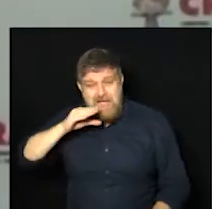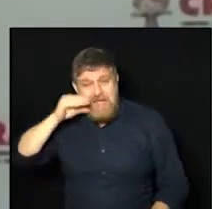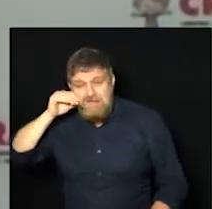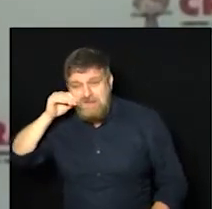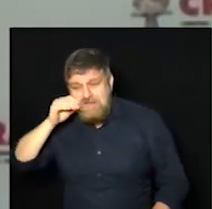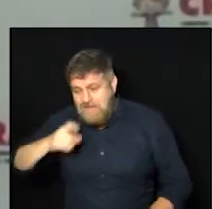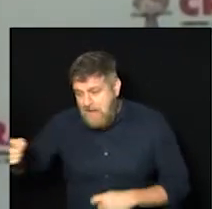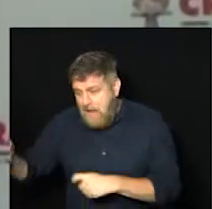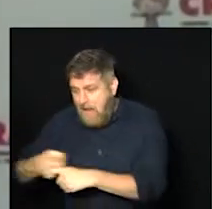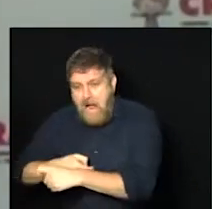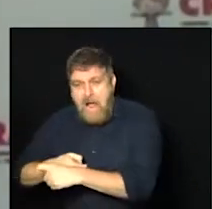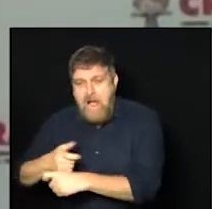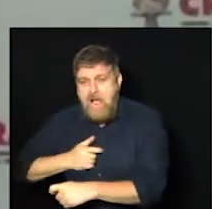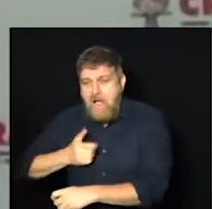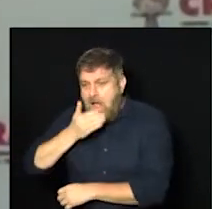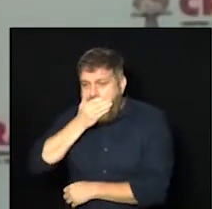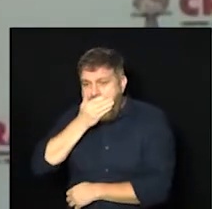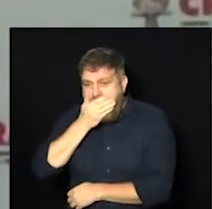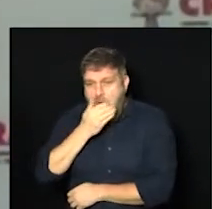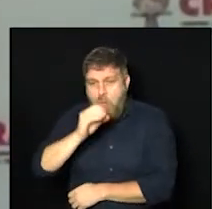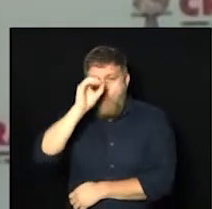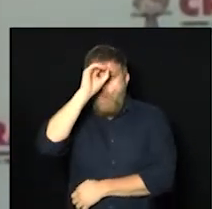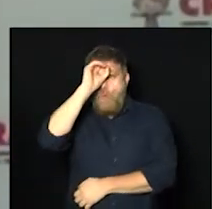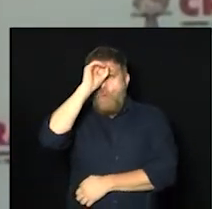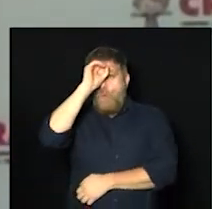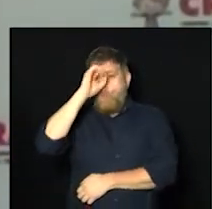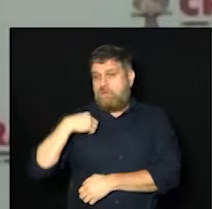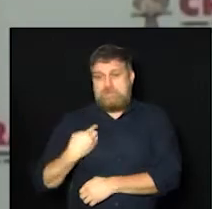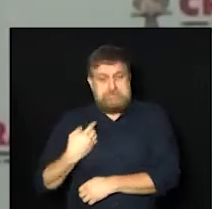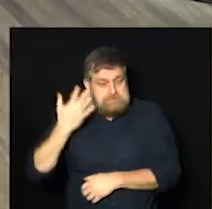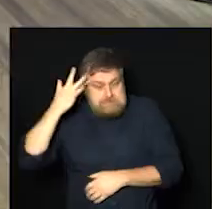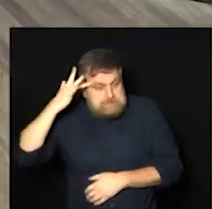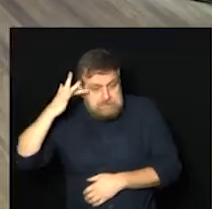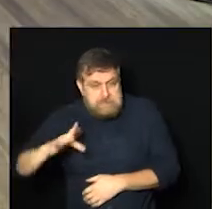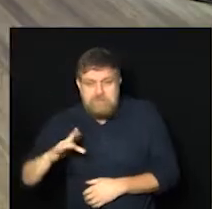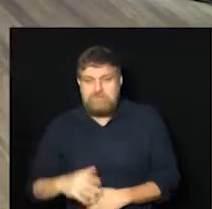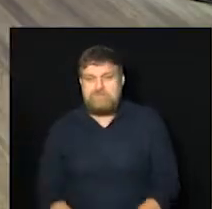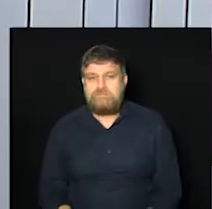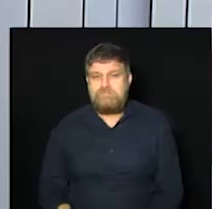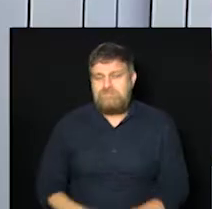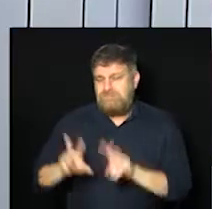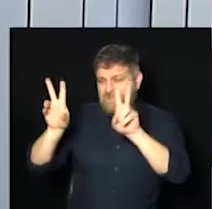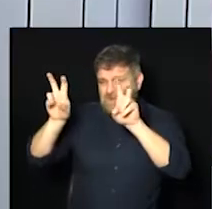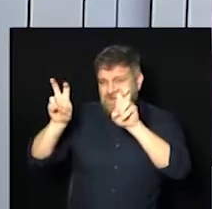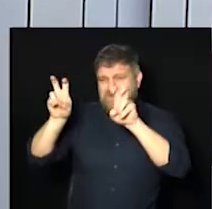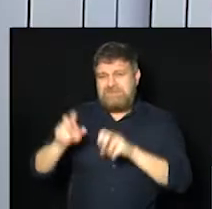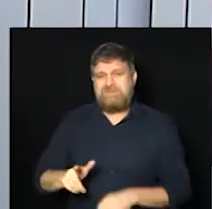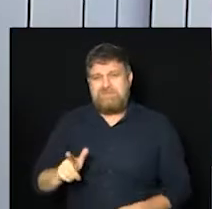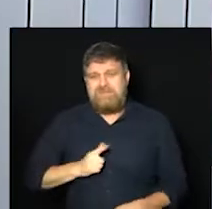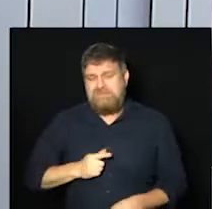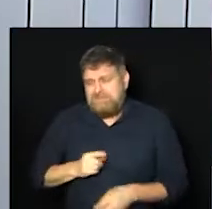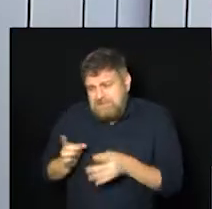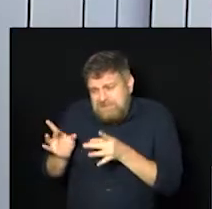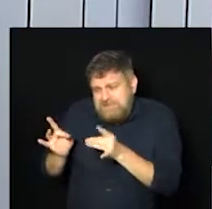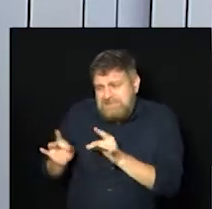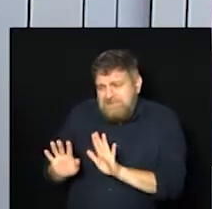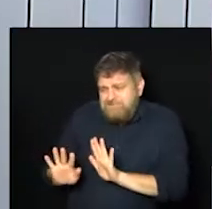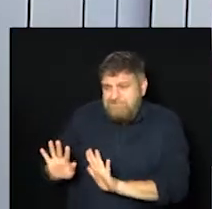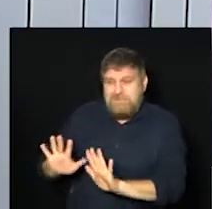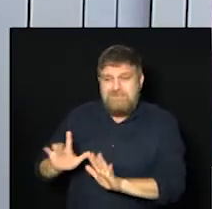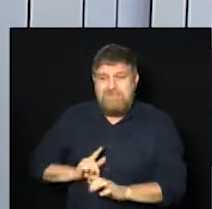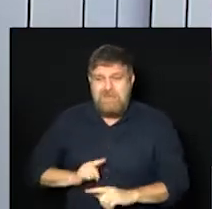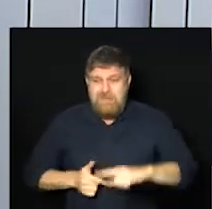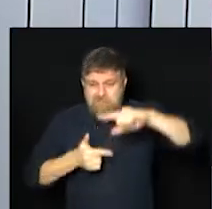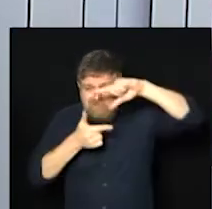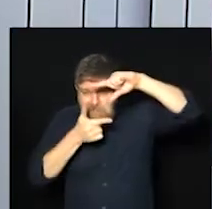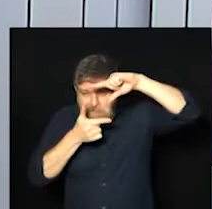são vítimas e não são nem notificados. É, esse assunto, claro que ele é muito delicado, mas ele é um tabu